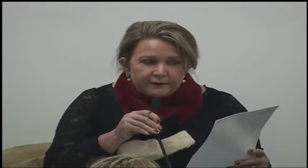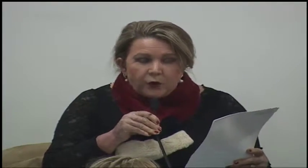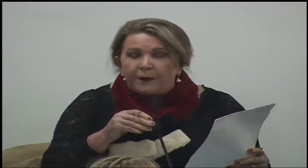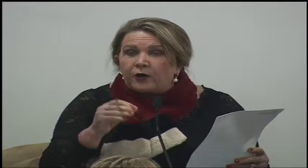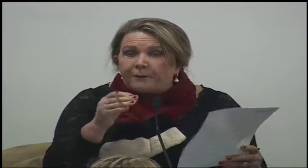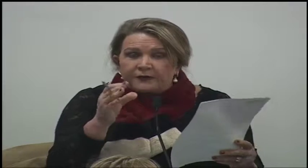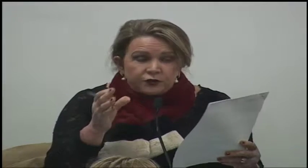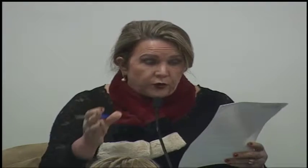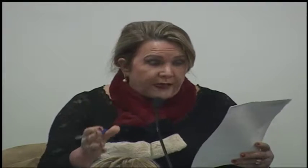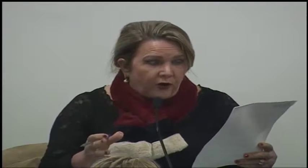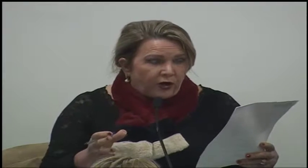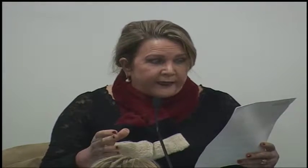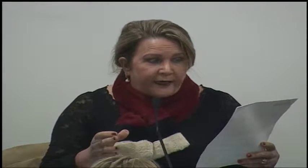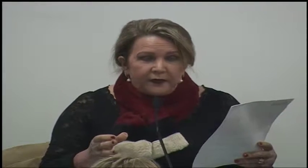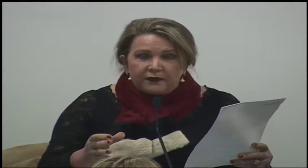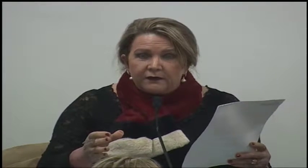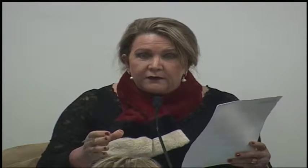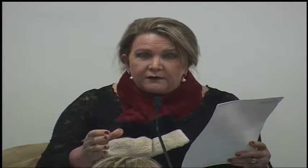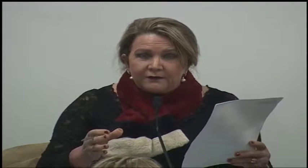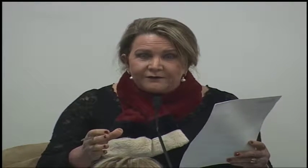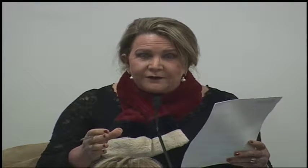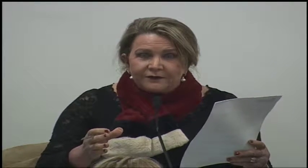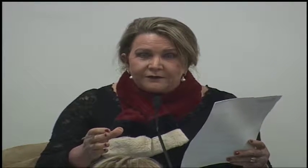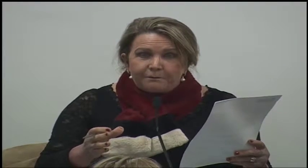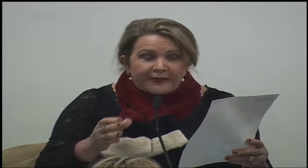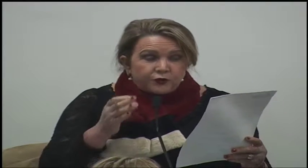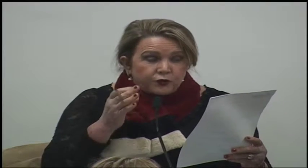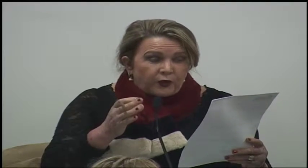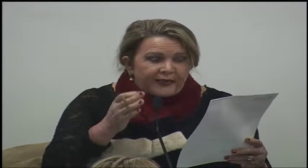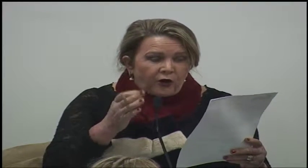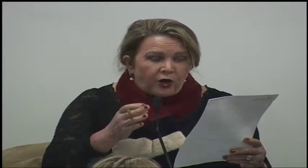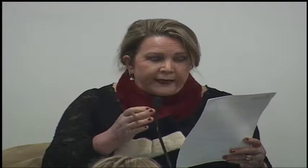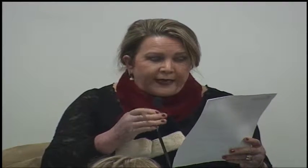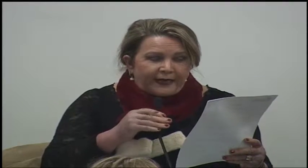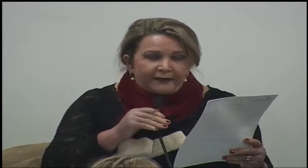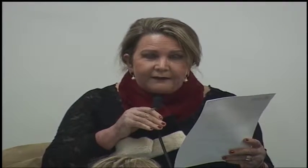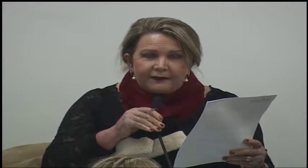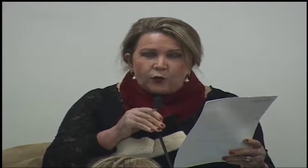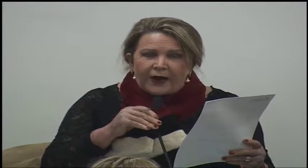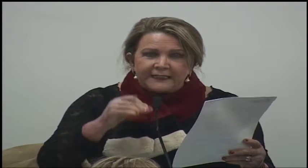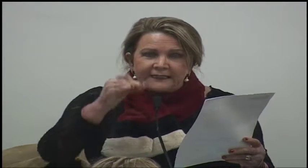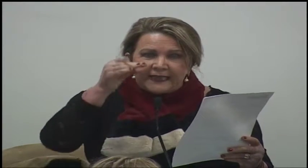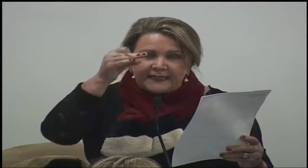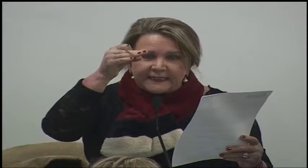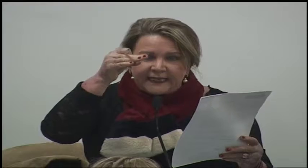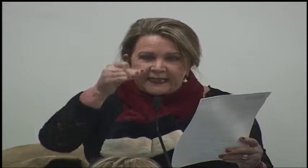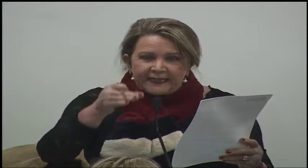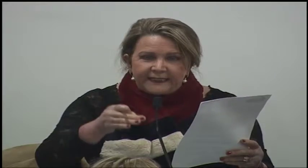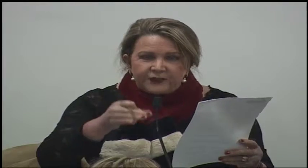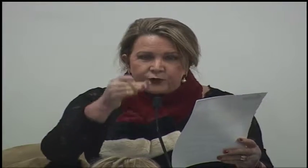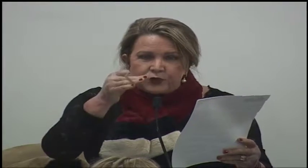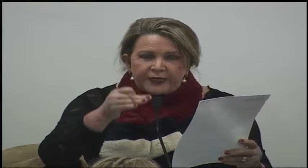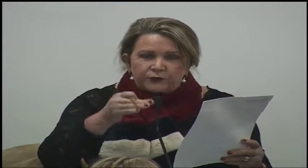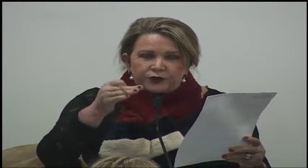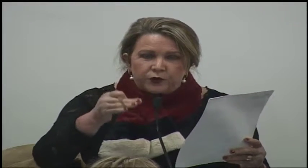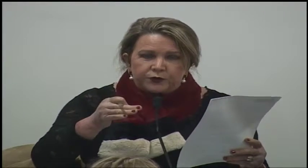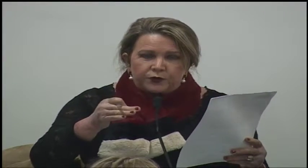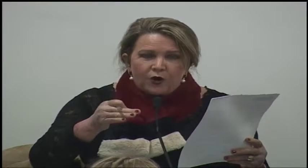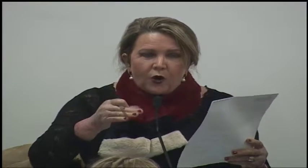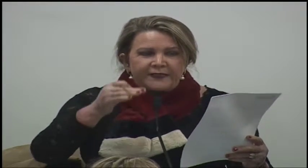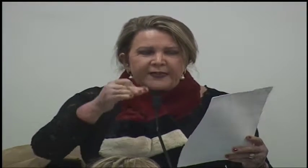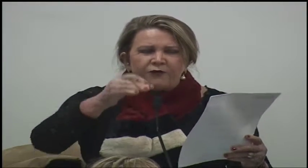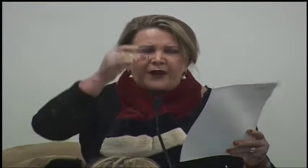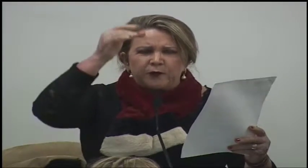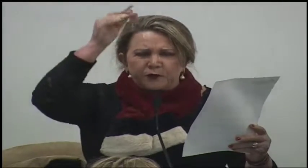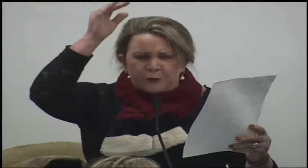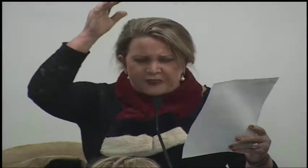hora. Ou melhor, passou da hora. Passou da hora. O ARI tem que sair dali de um jeito ou de outro.